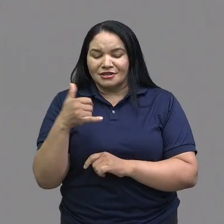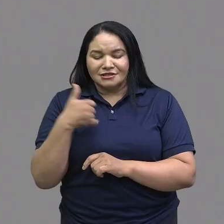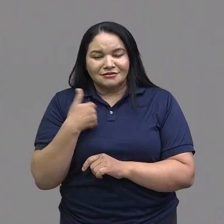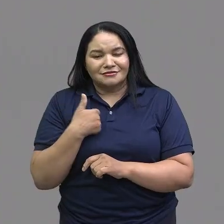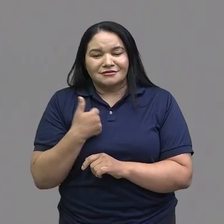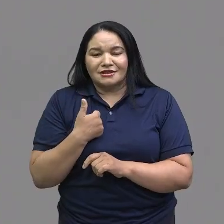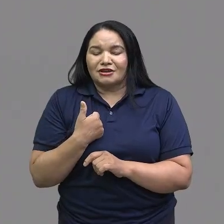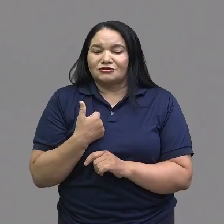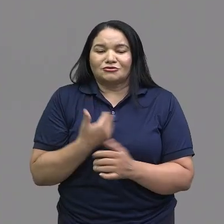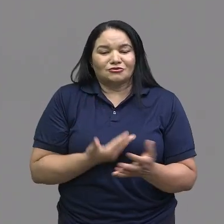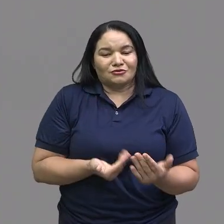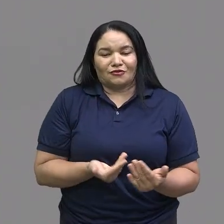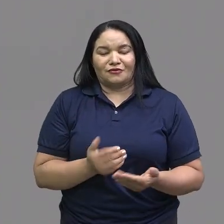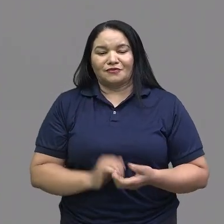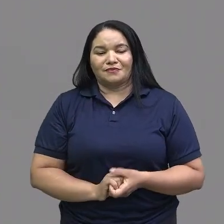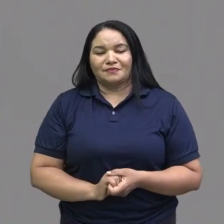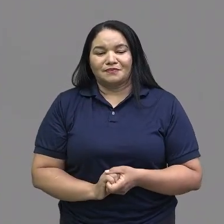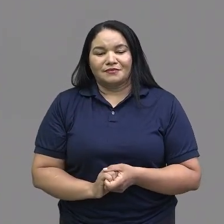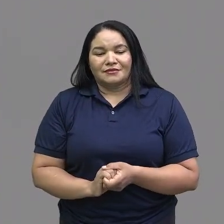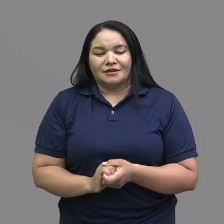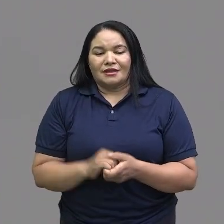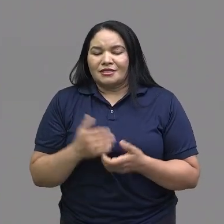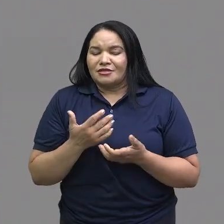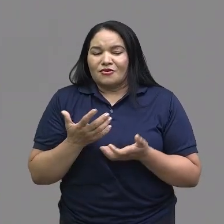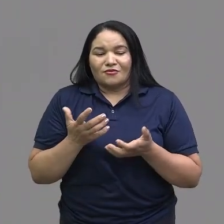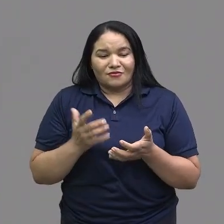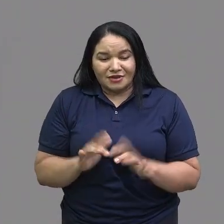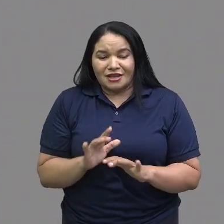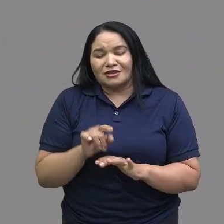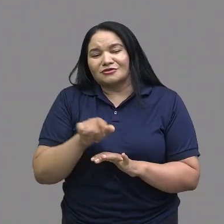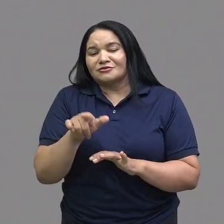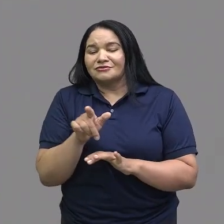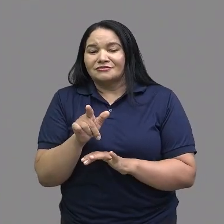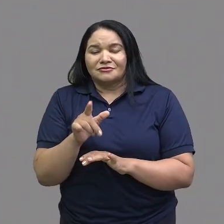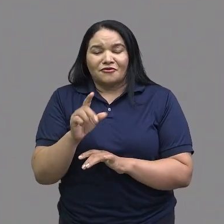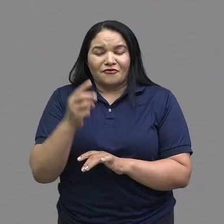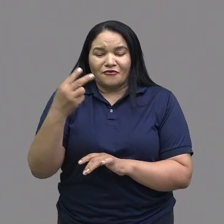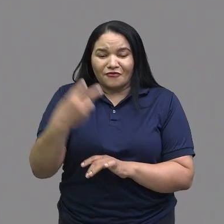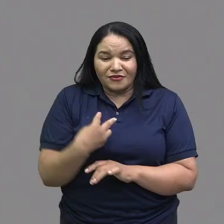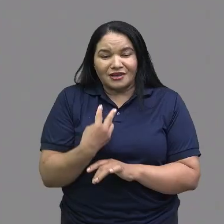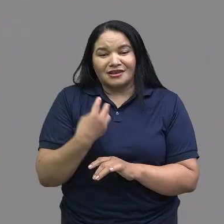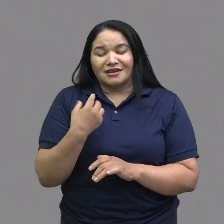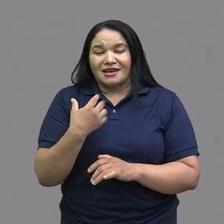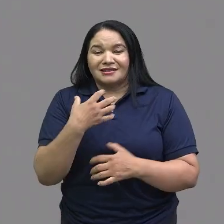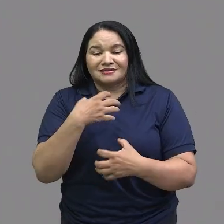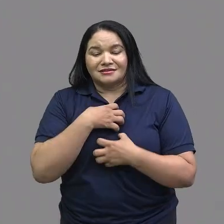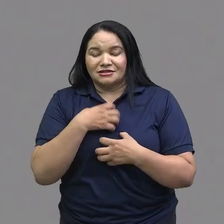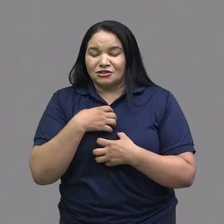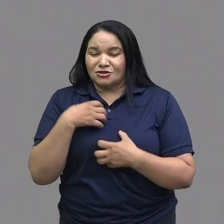idade. Não quero que vejas nem sintas o meu tormento.